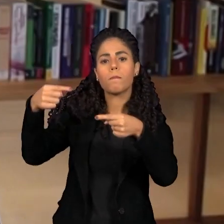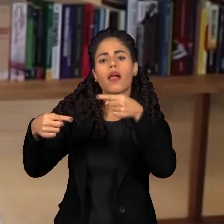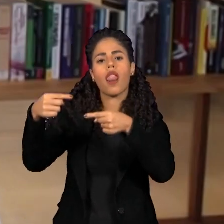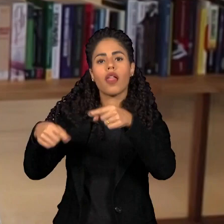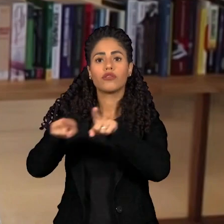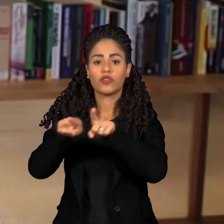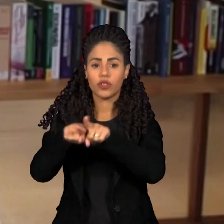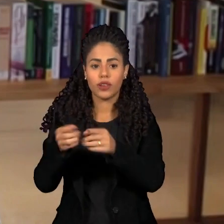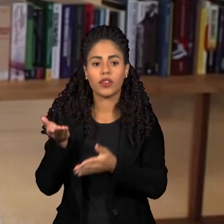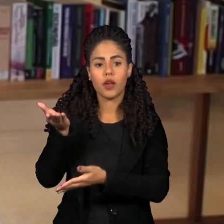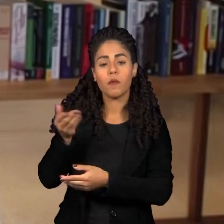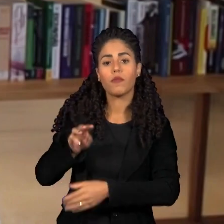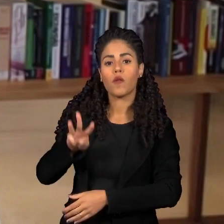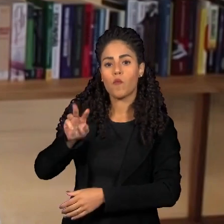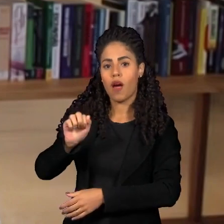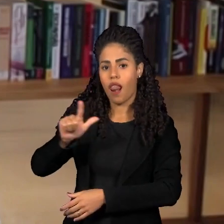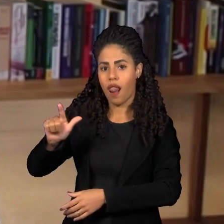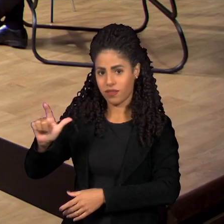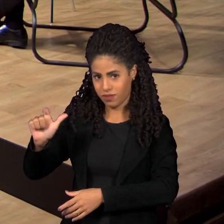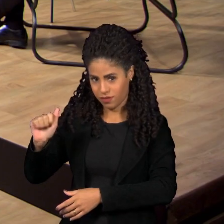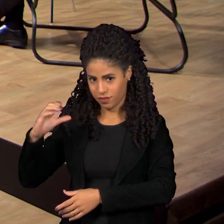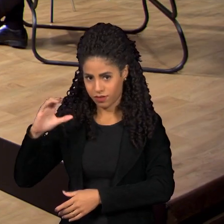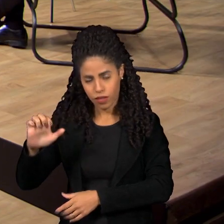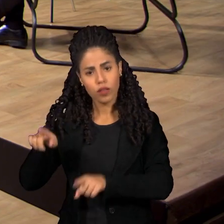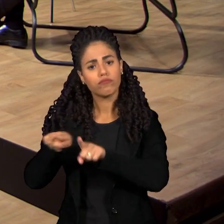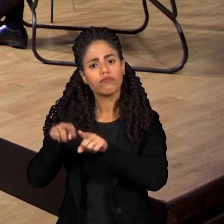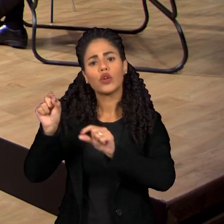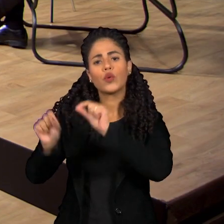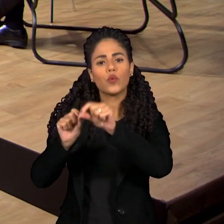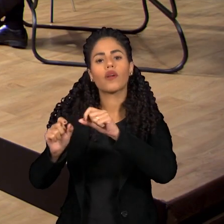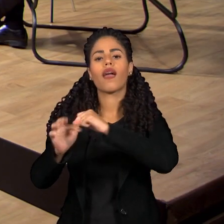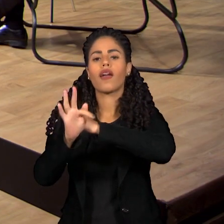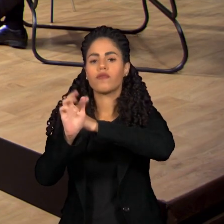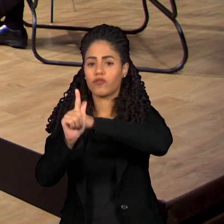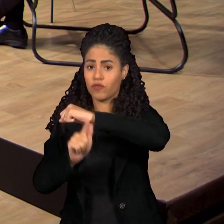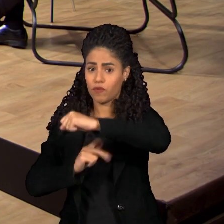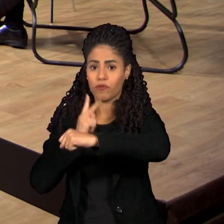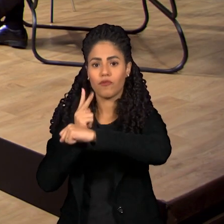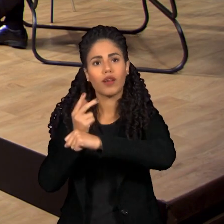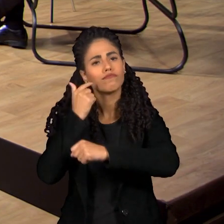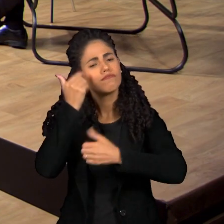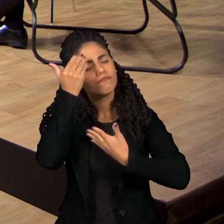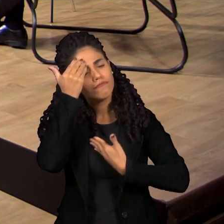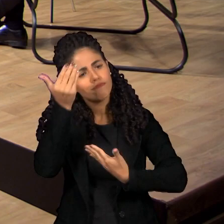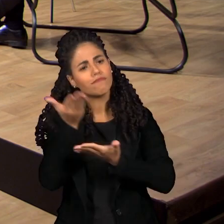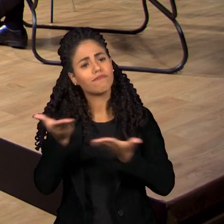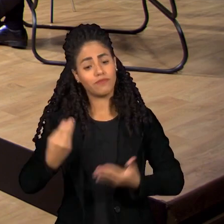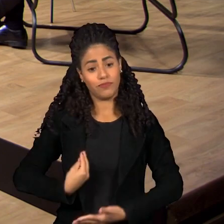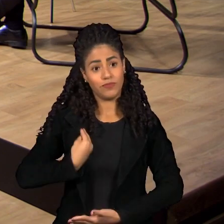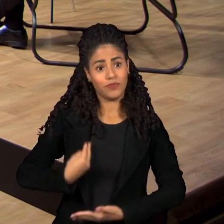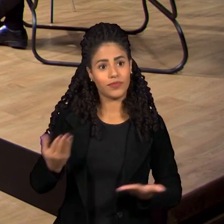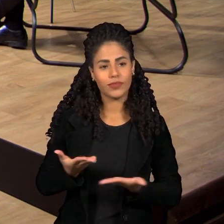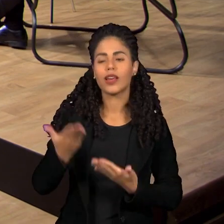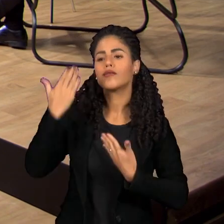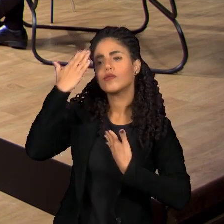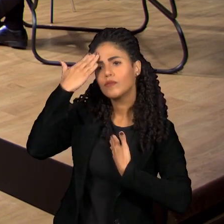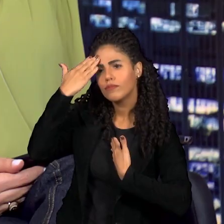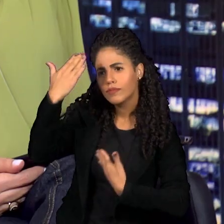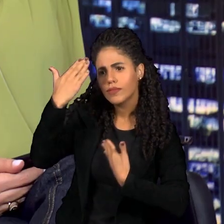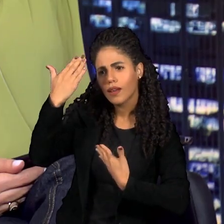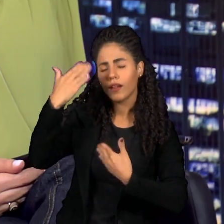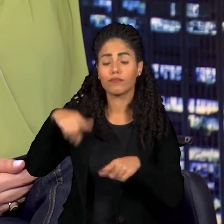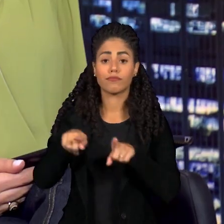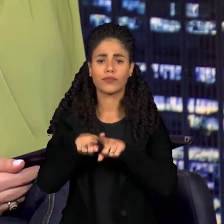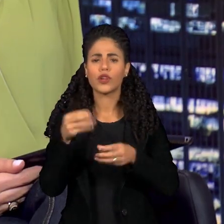Rio. Que bom que vocês estão aqui. Obrigada pela presença. Obrigado a você. Obrigado eu. Acho que para